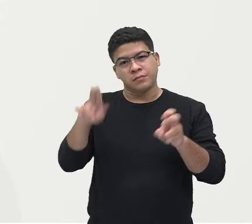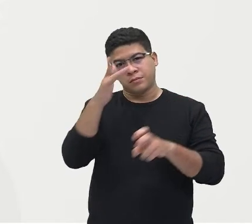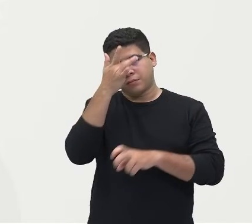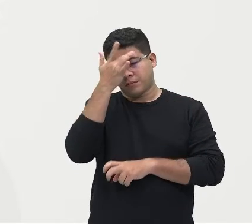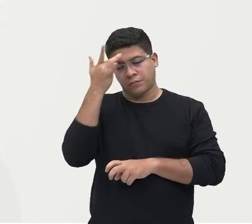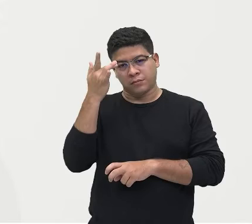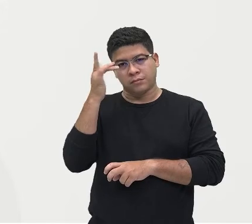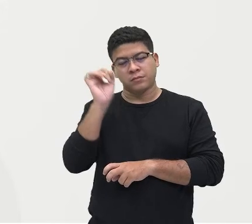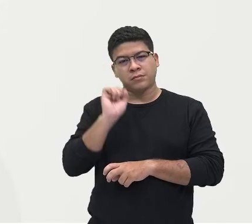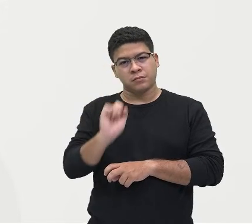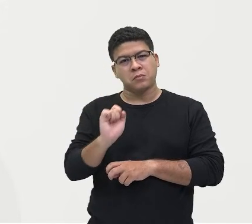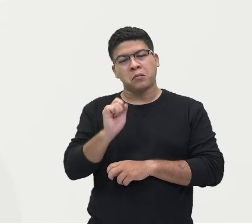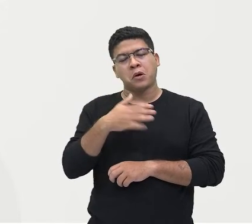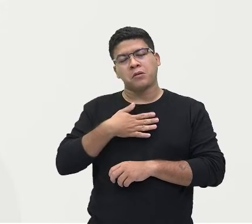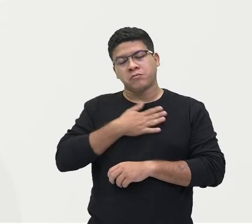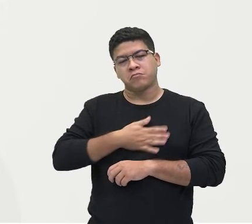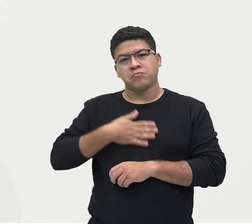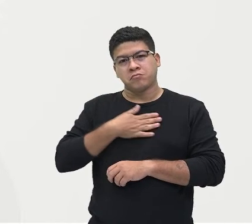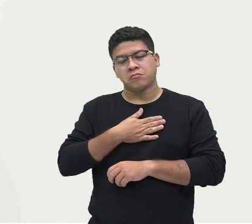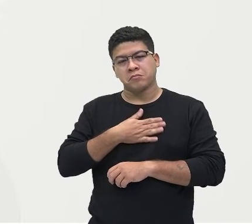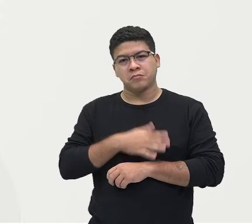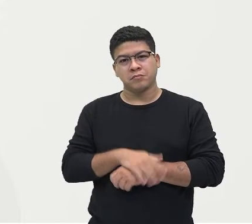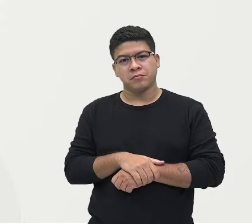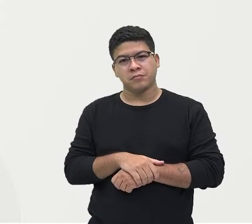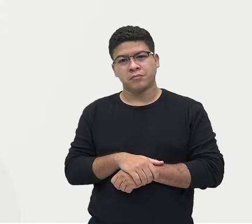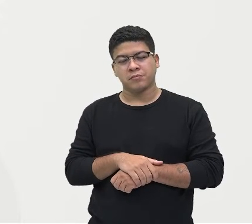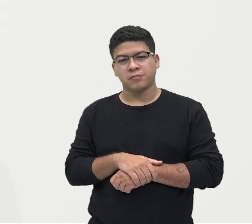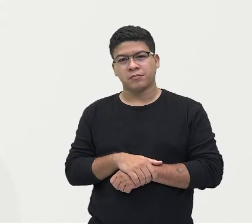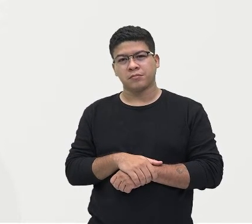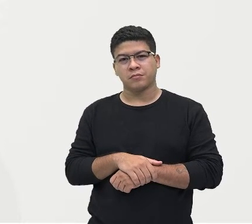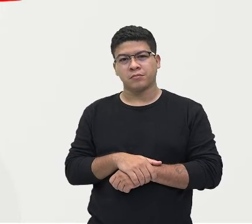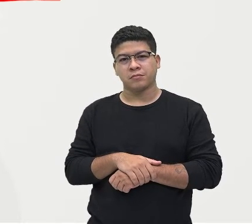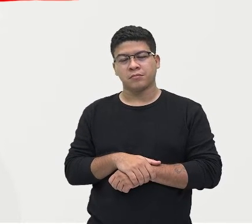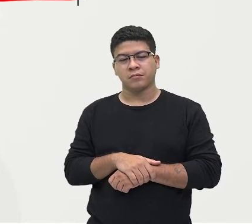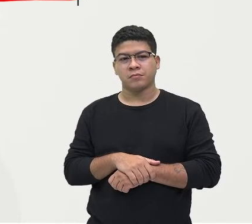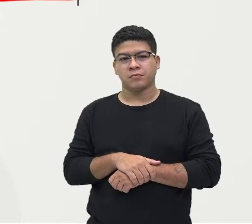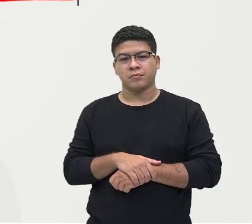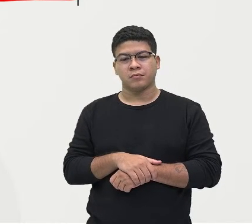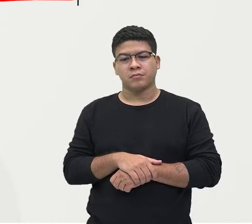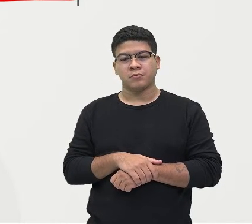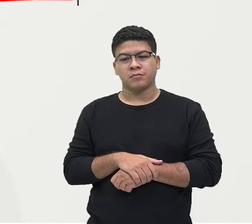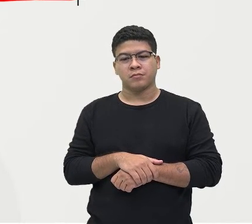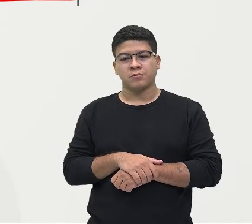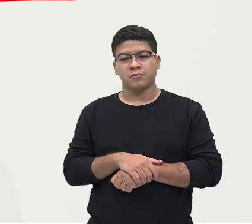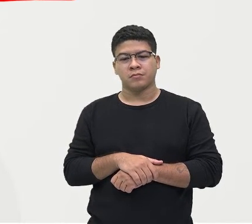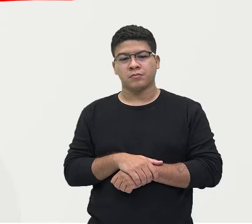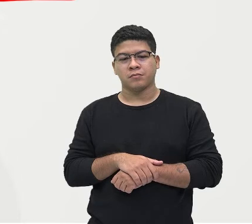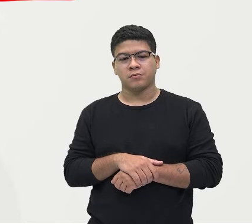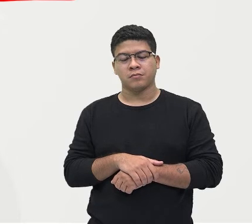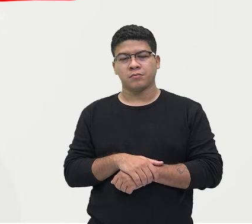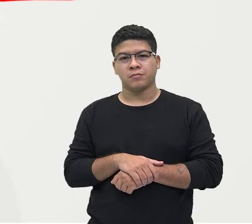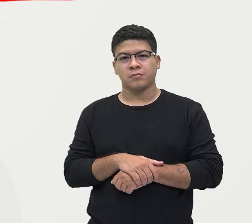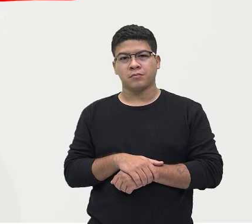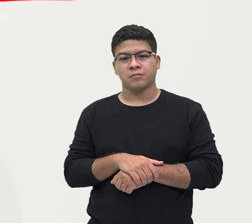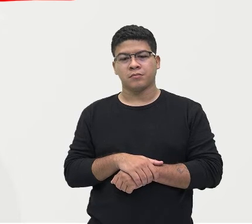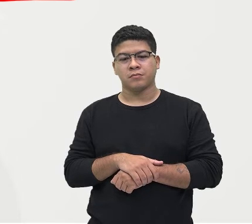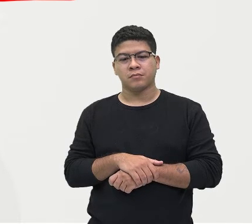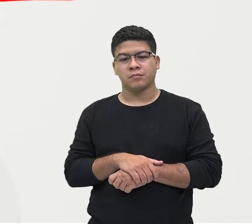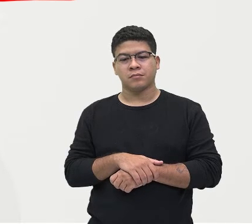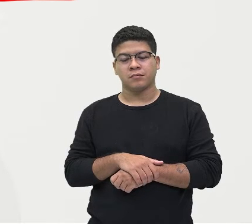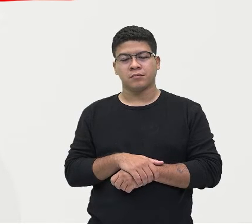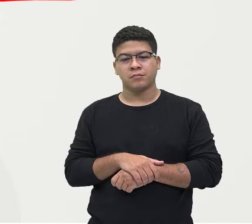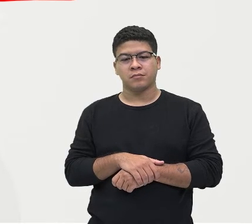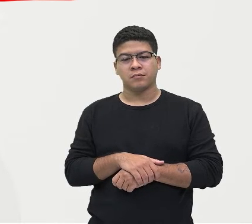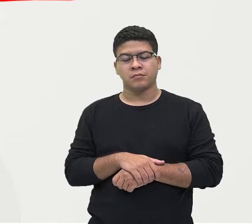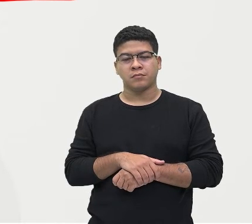users, podem gostar, enjoy, based on what type of tweets they engage